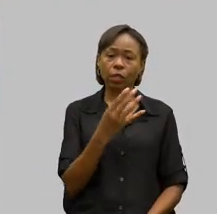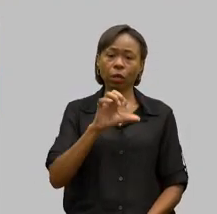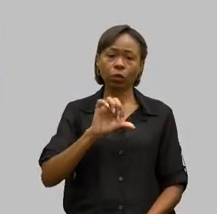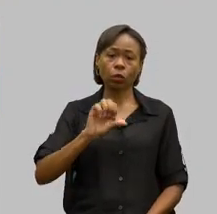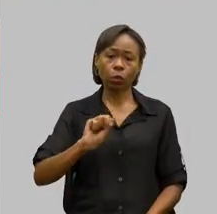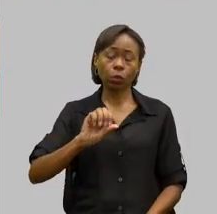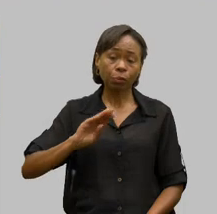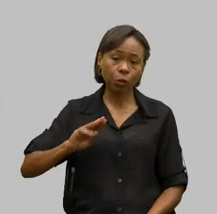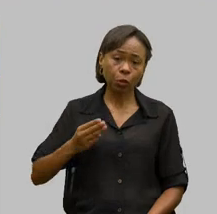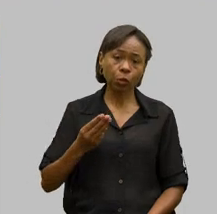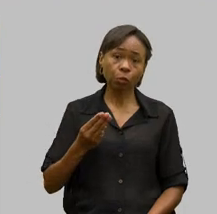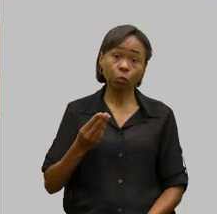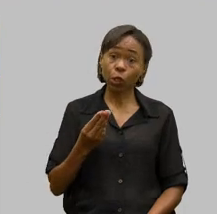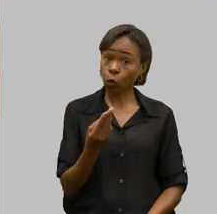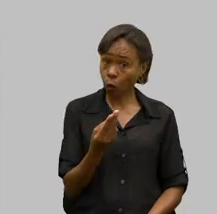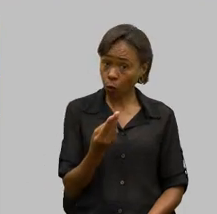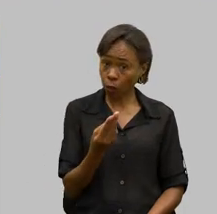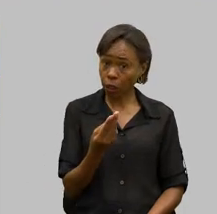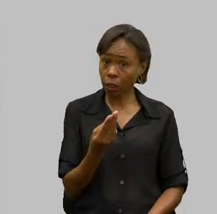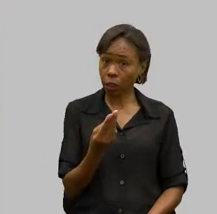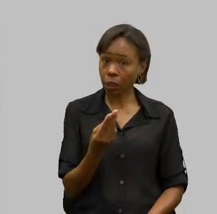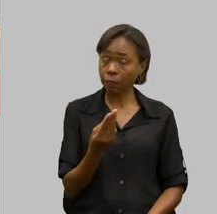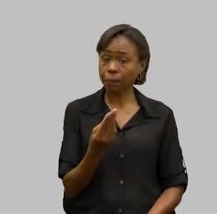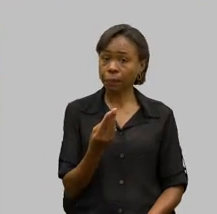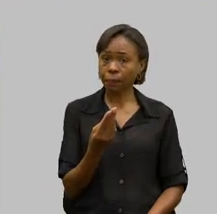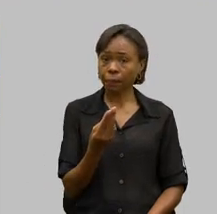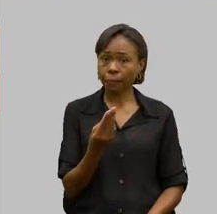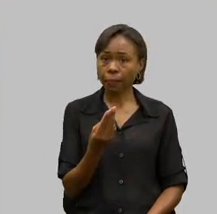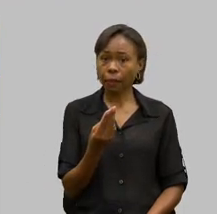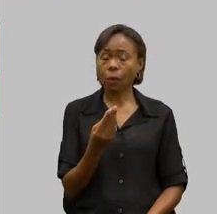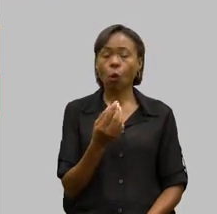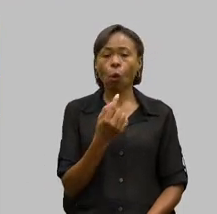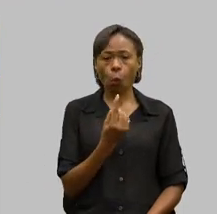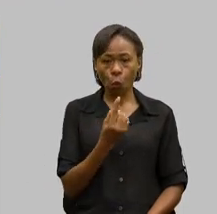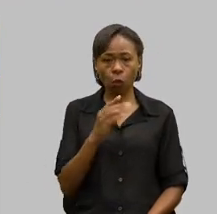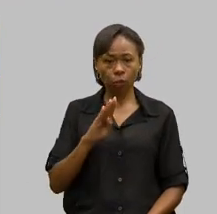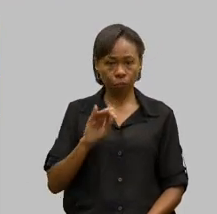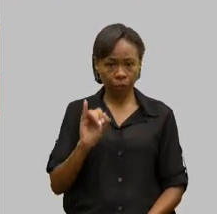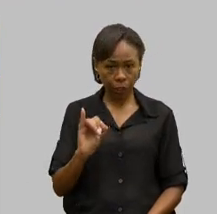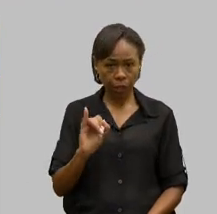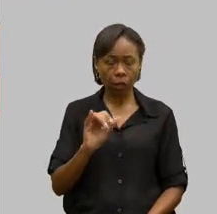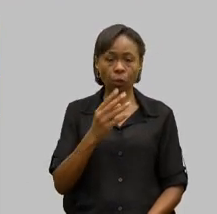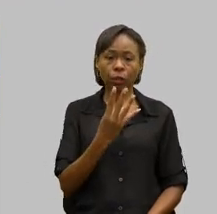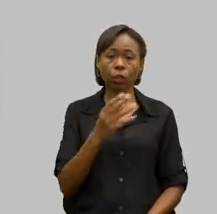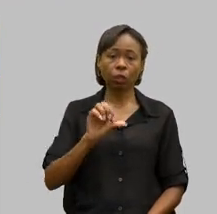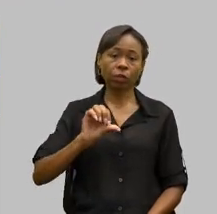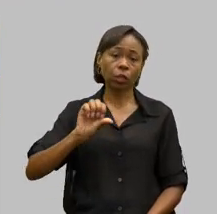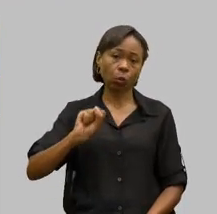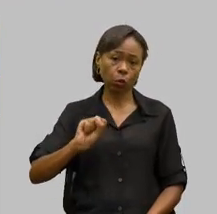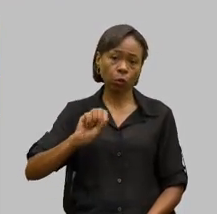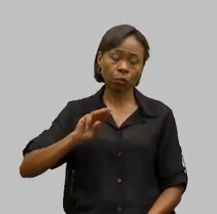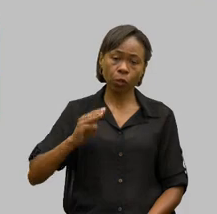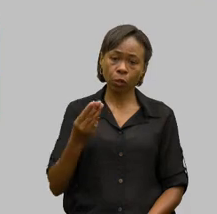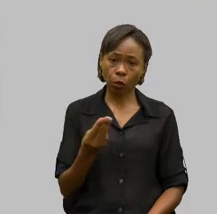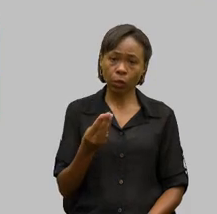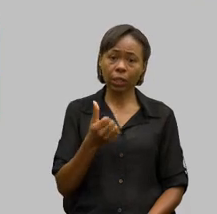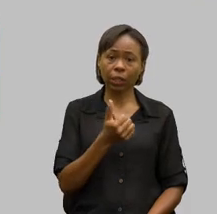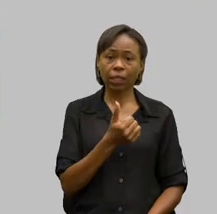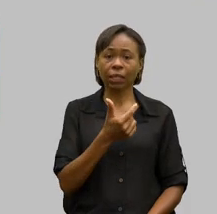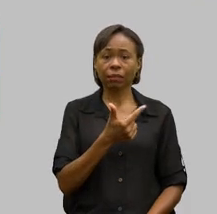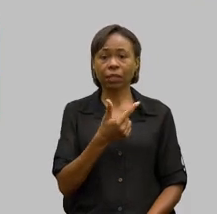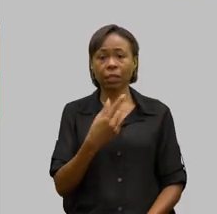,123